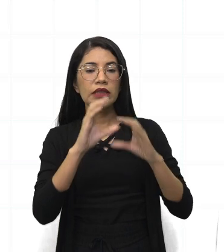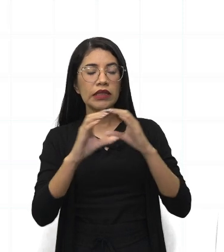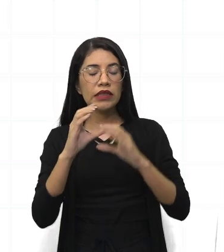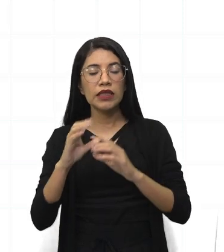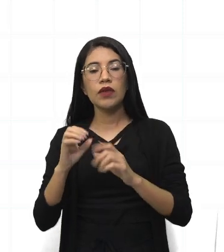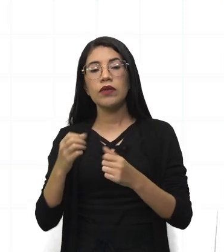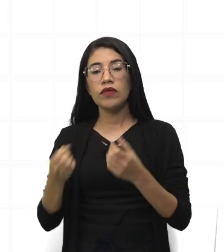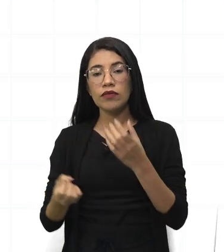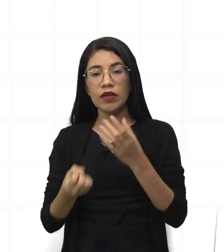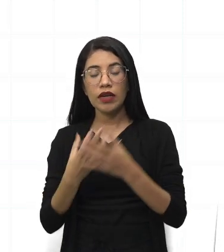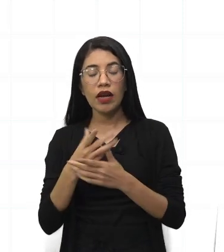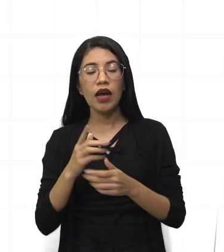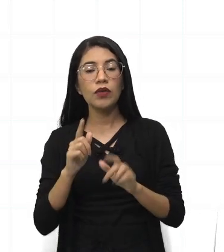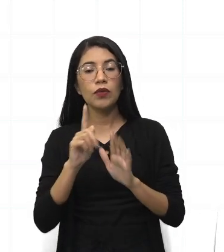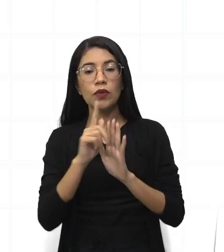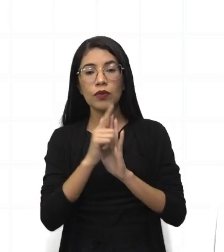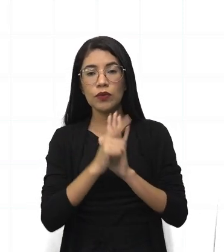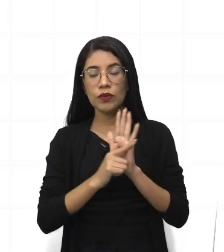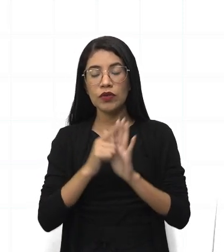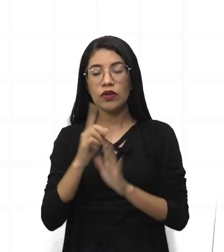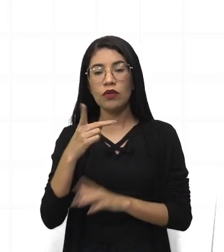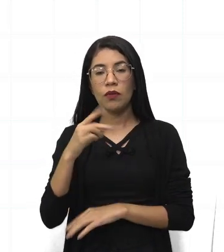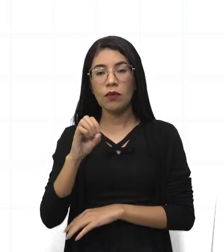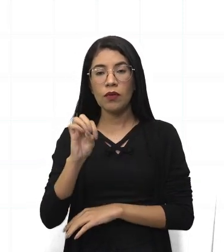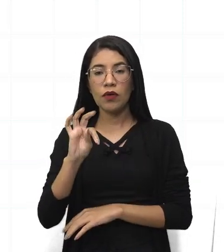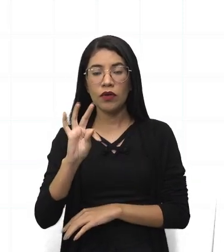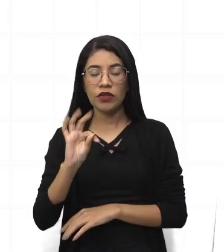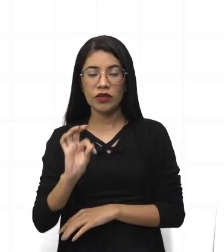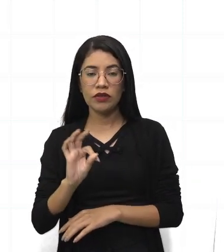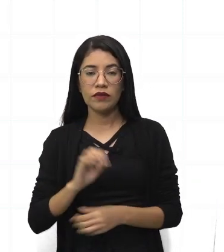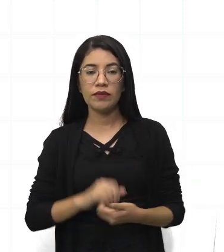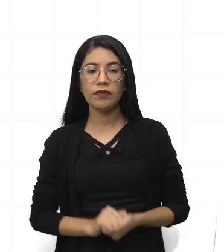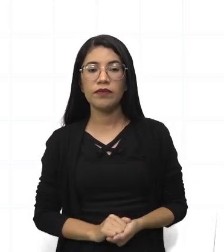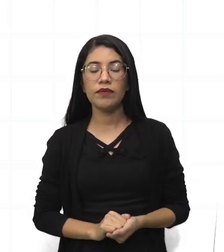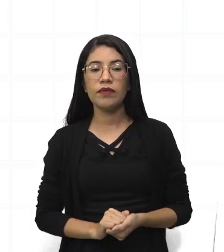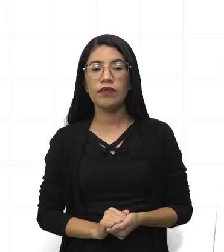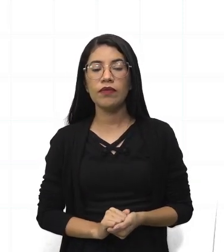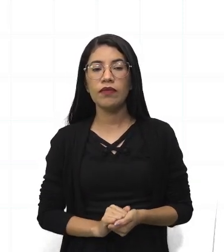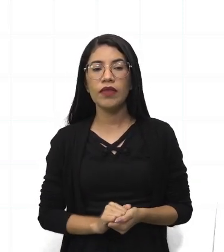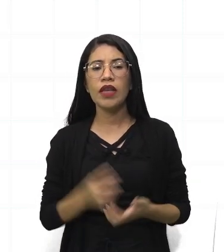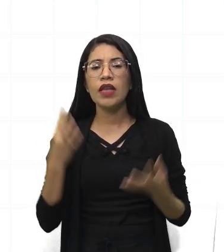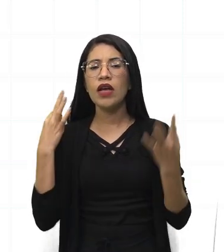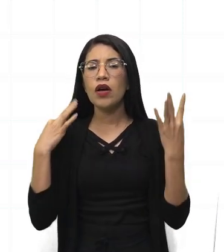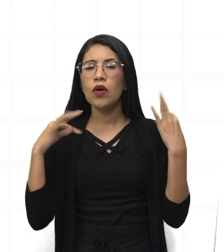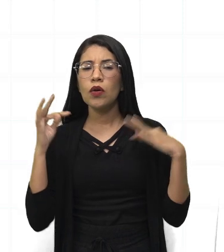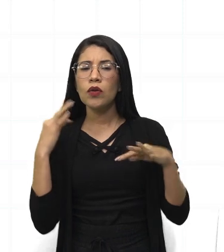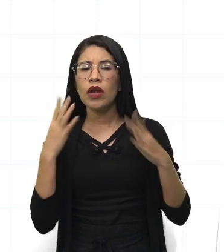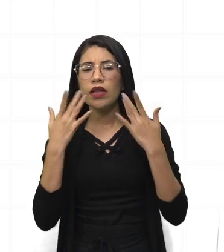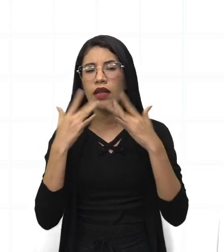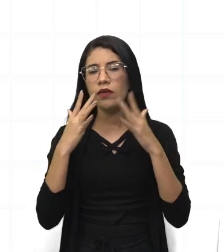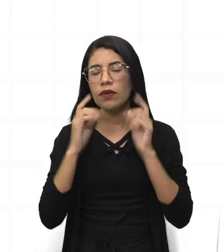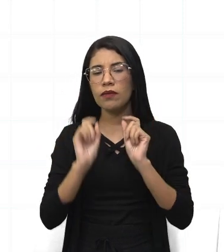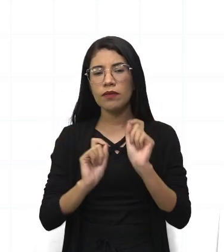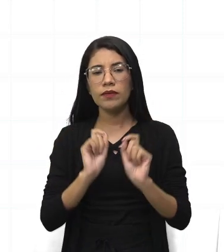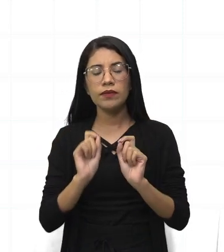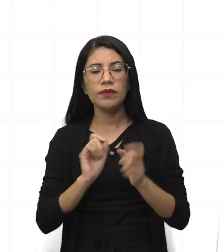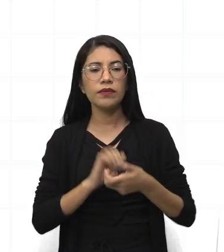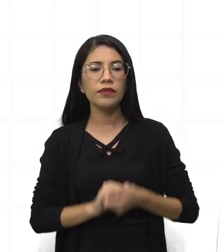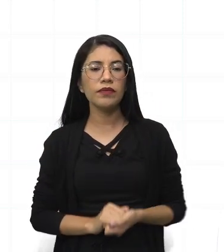Então criou-se agora o gênero post. Vamos conhecer aí quem é esse turista por